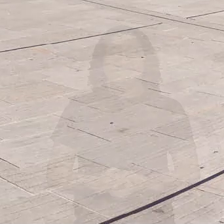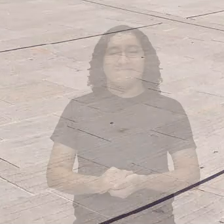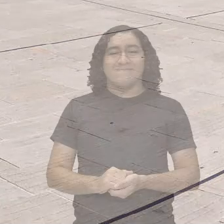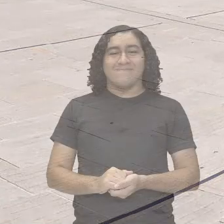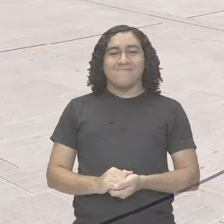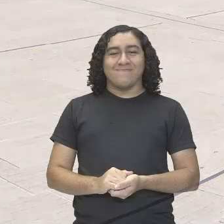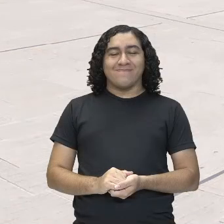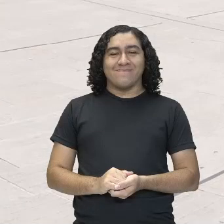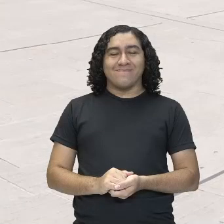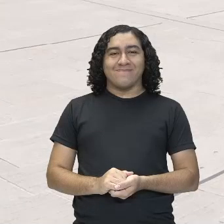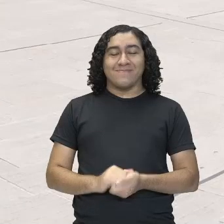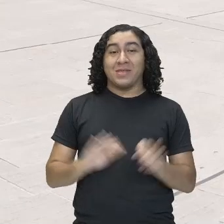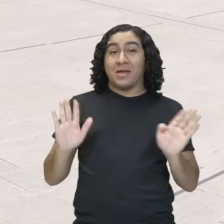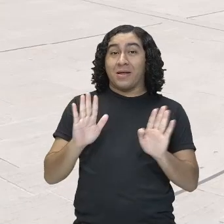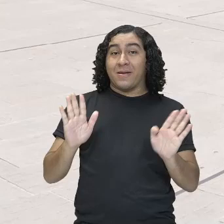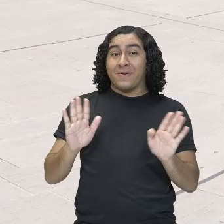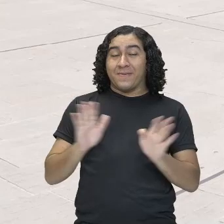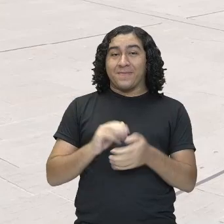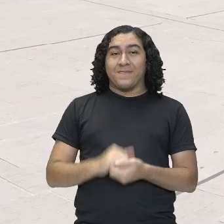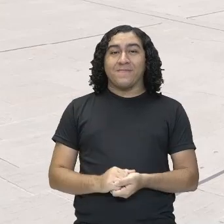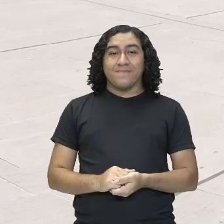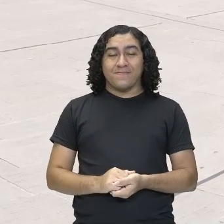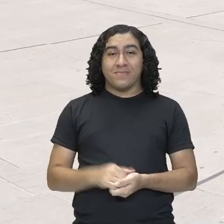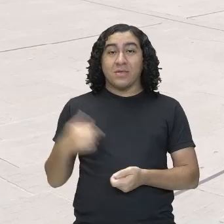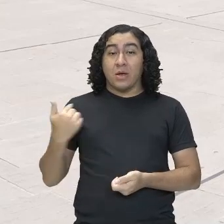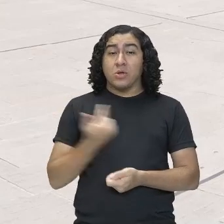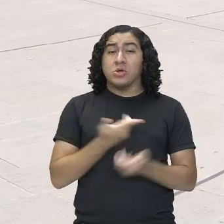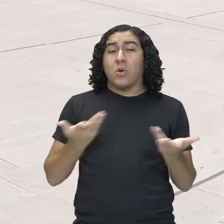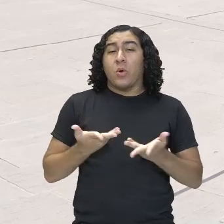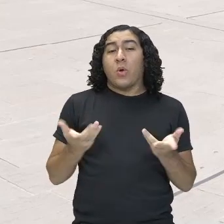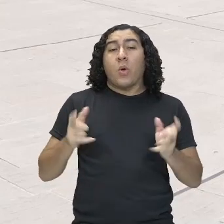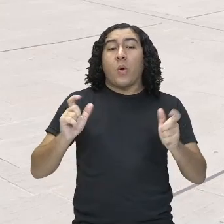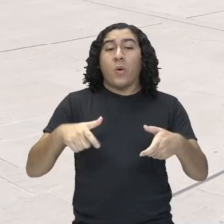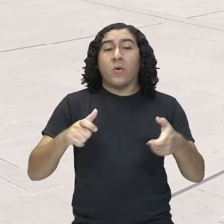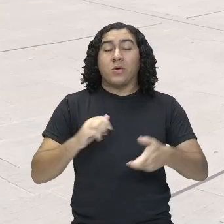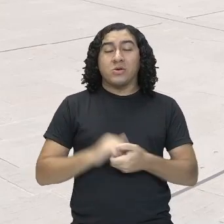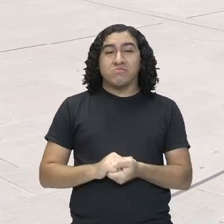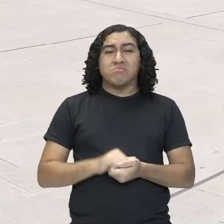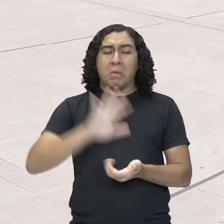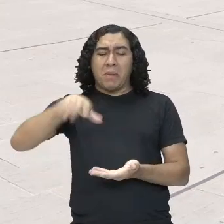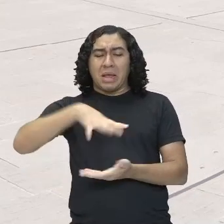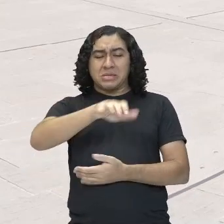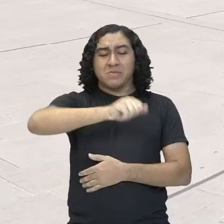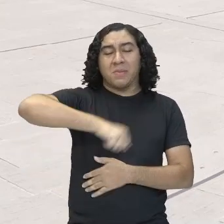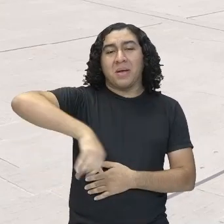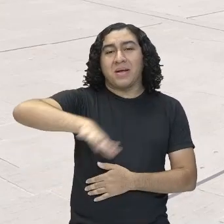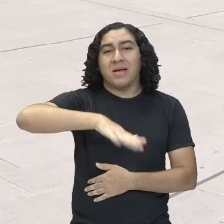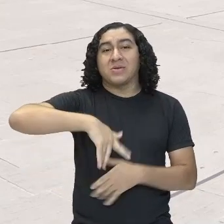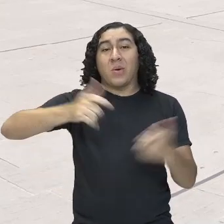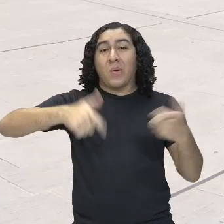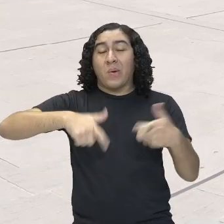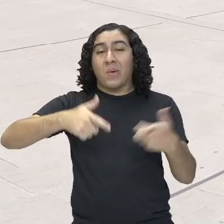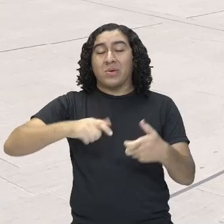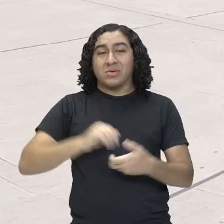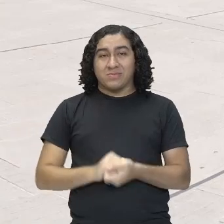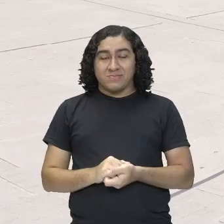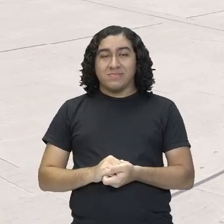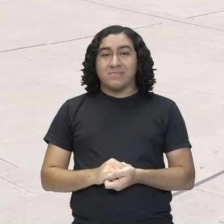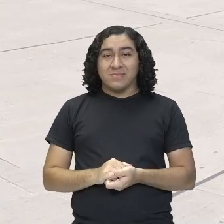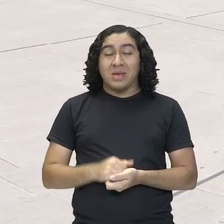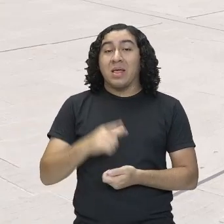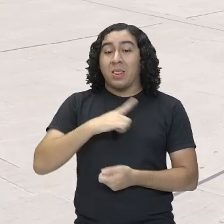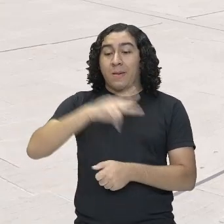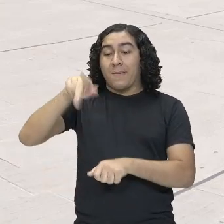Olá, queridos! Estamos aqui numa praça localizada na cidade de Florença, Itália,